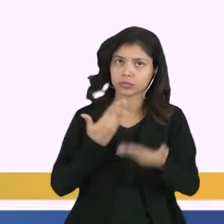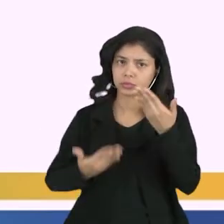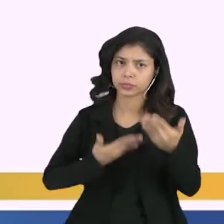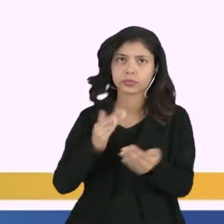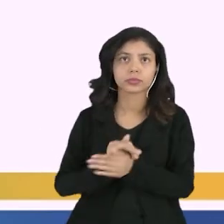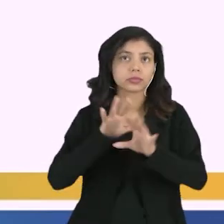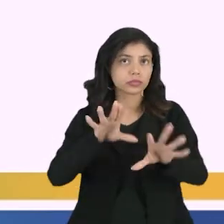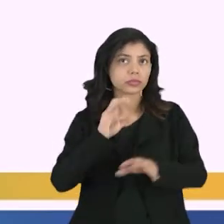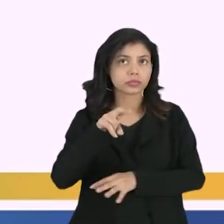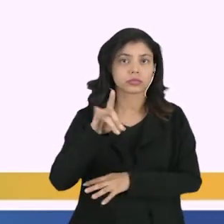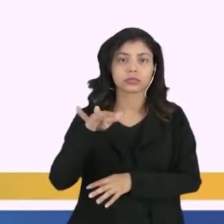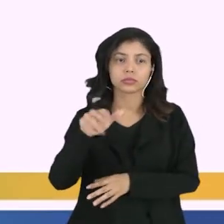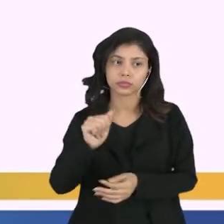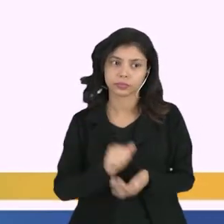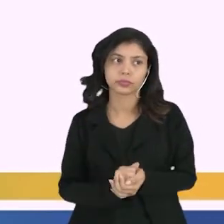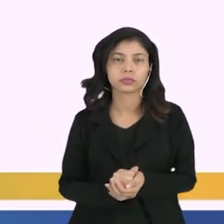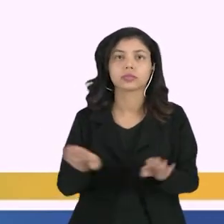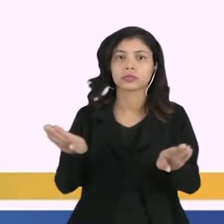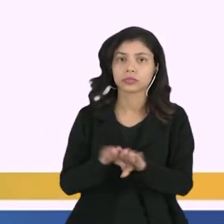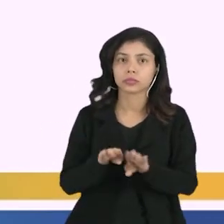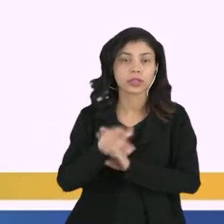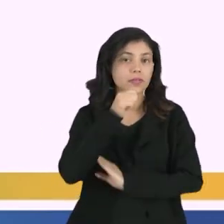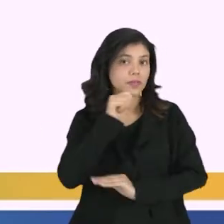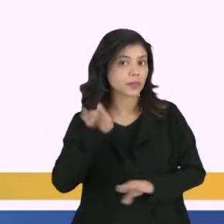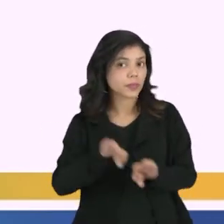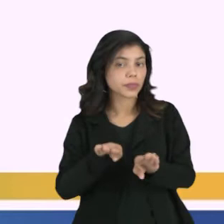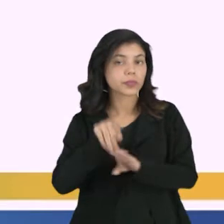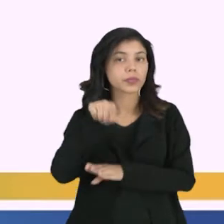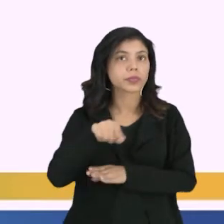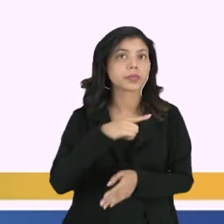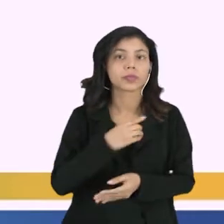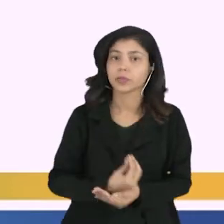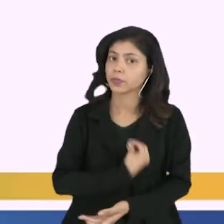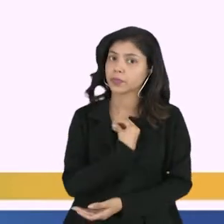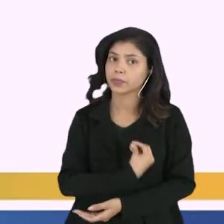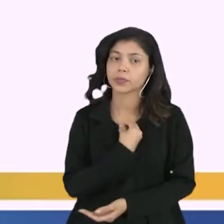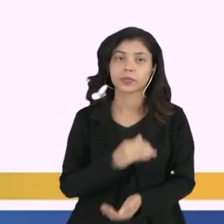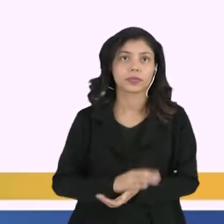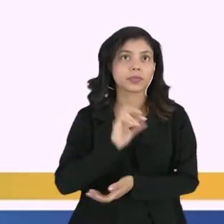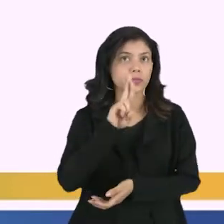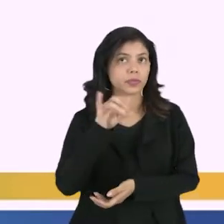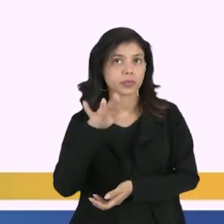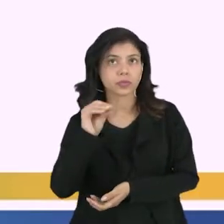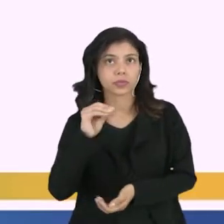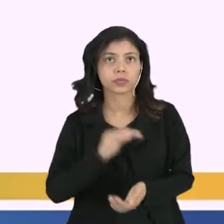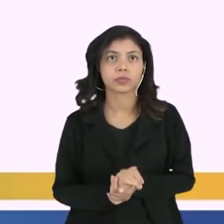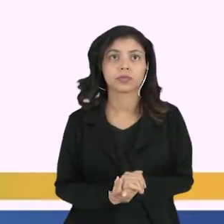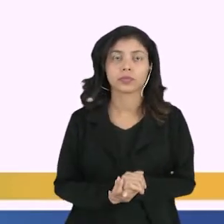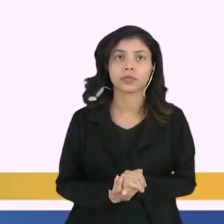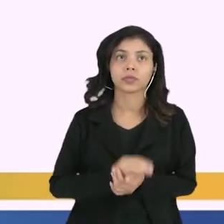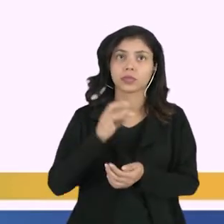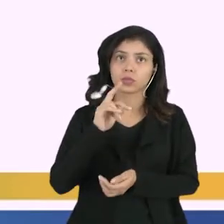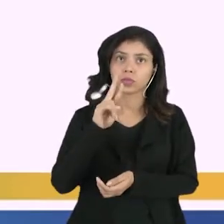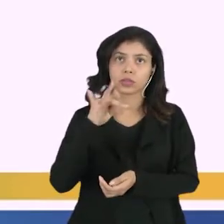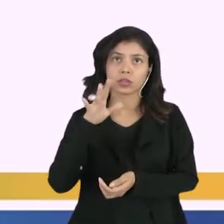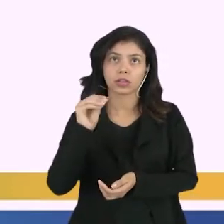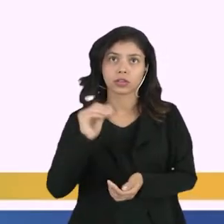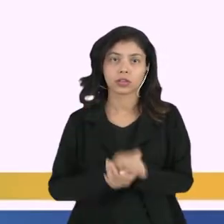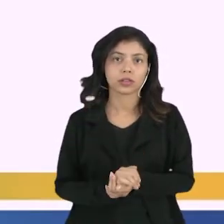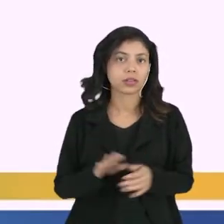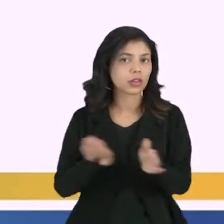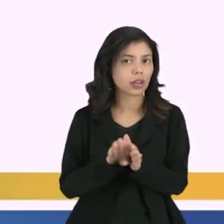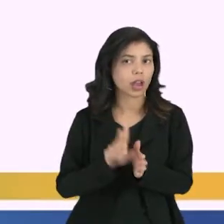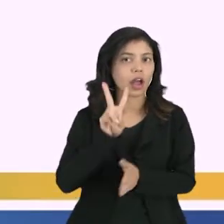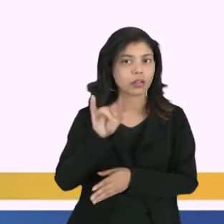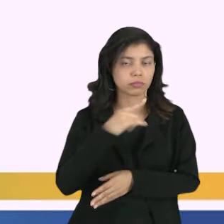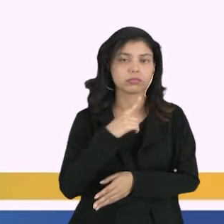relação desses com os donatários, né? Aqui também a gente tem a presença dos colonos, né? Porque os donatários, eles serão,